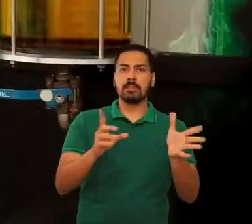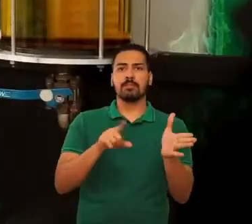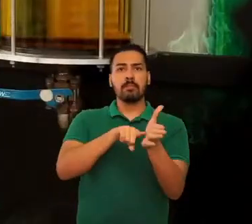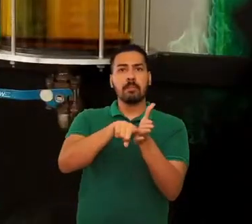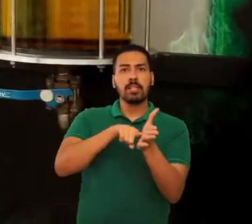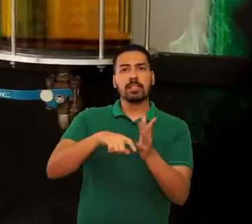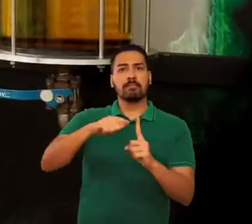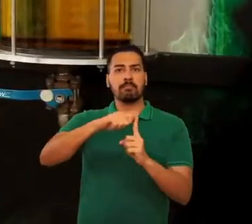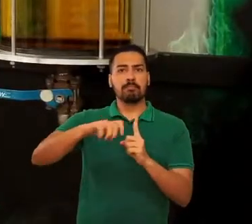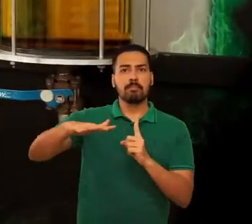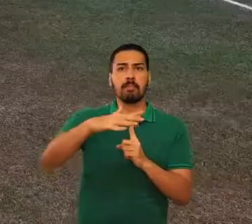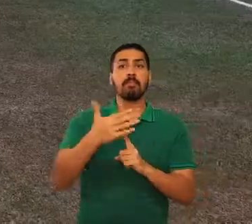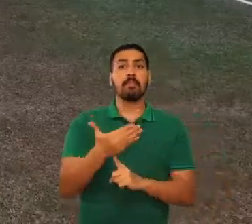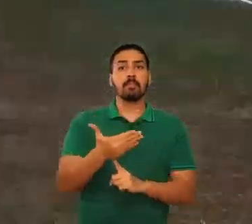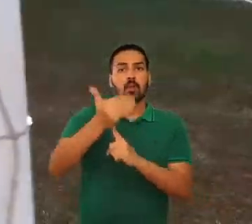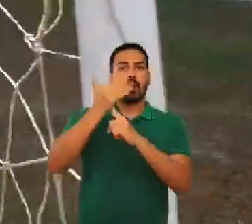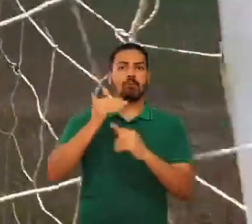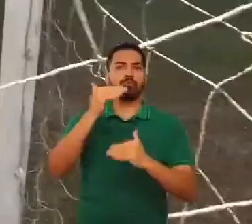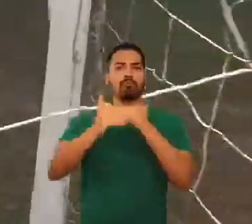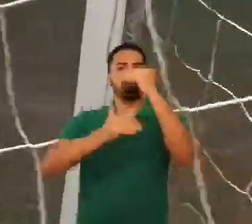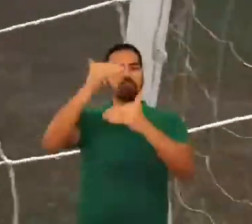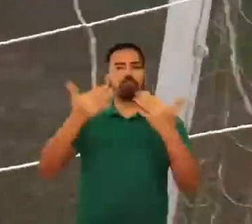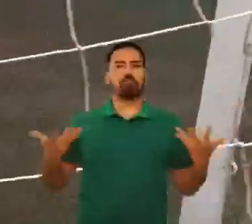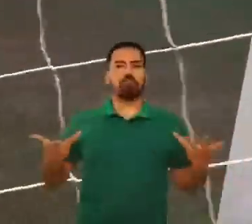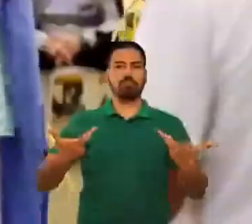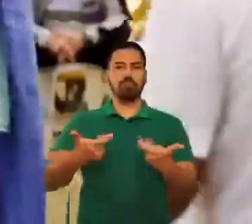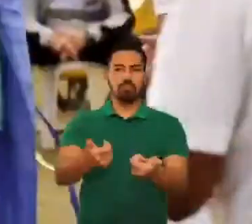e inovação tecnológica de qualidade.